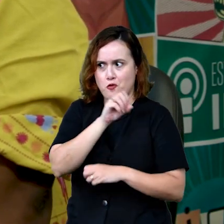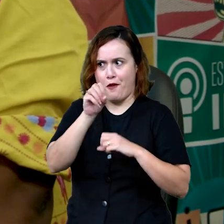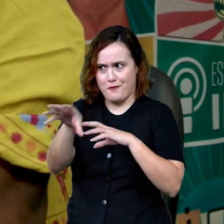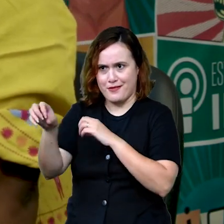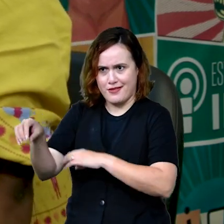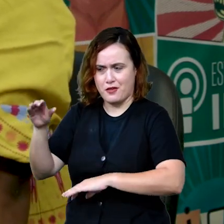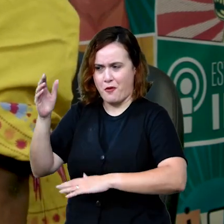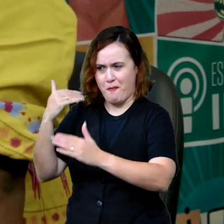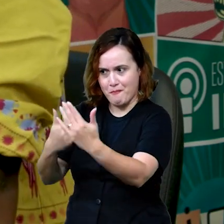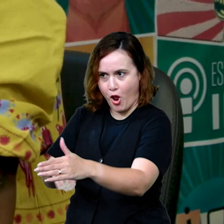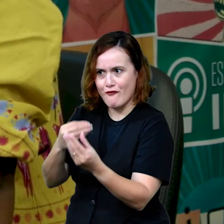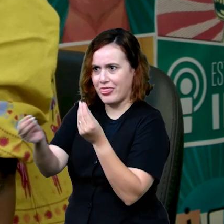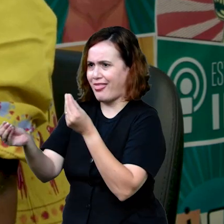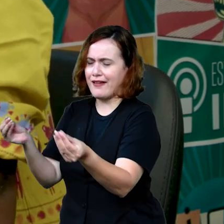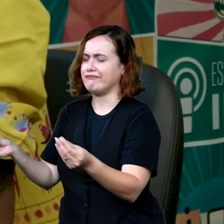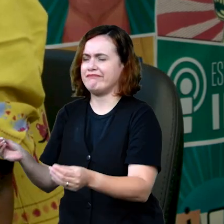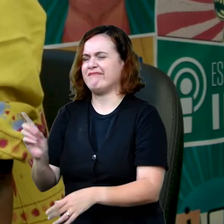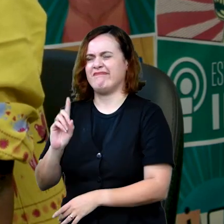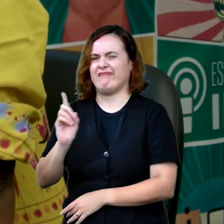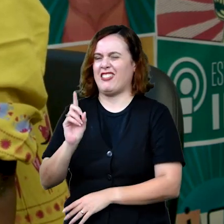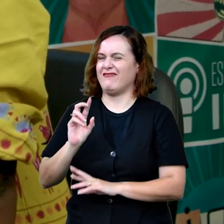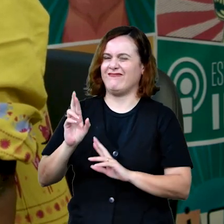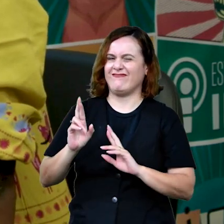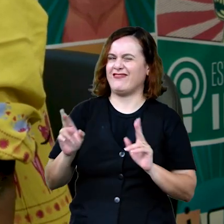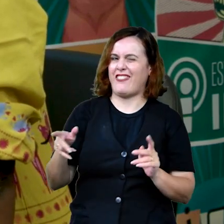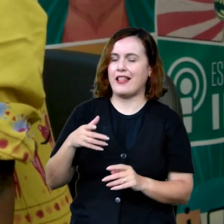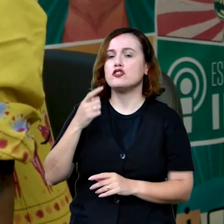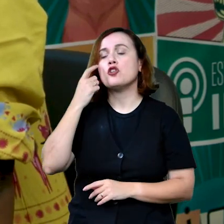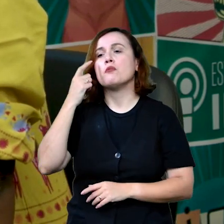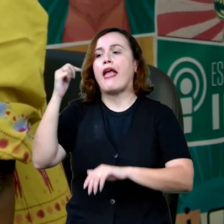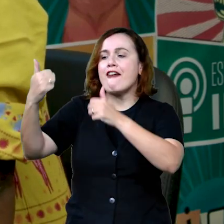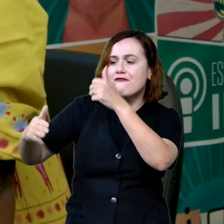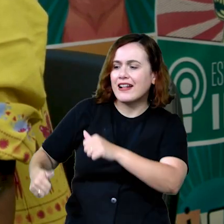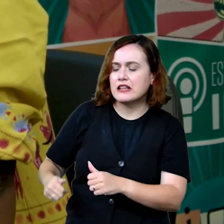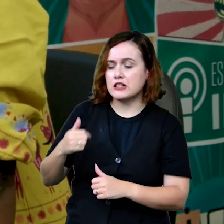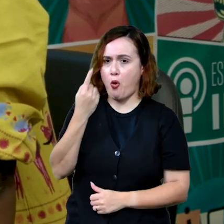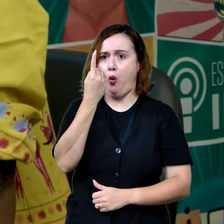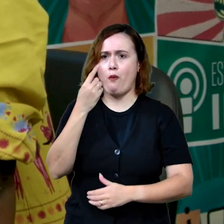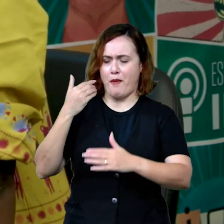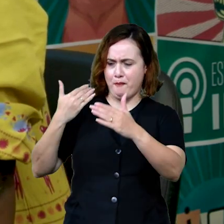sabe o conteúdo. E aí, como é que fica? E minha mãe falava assim para mim, Maíra,